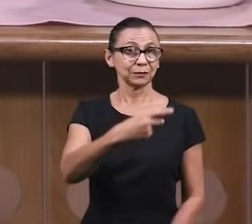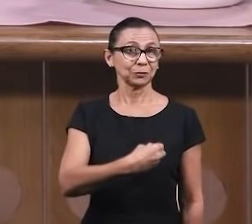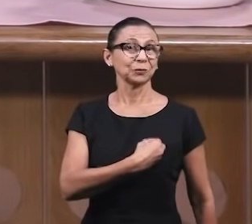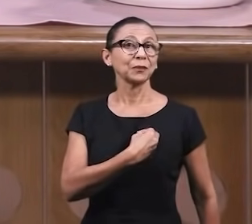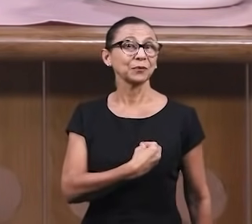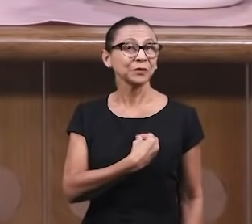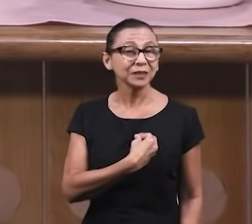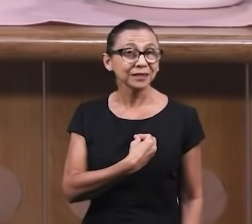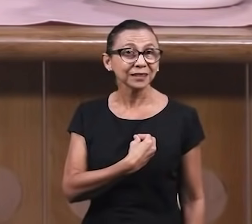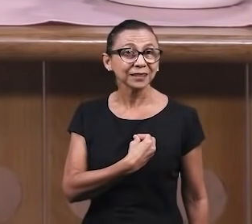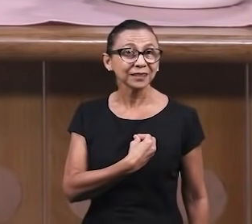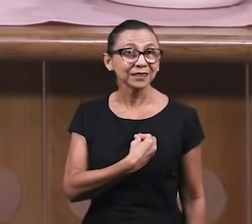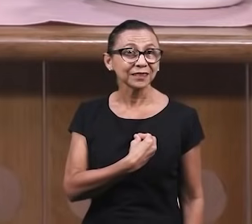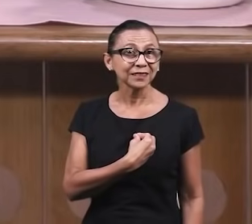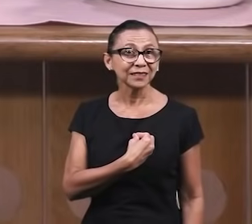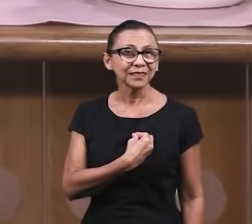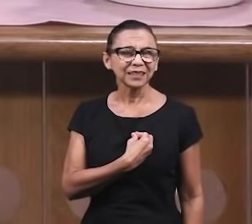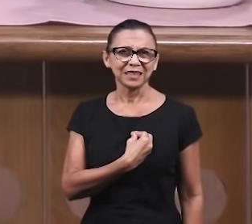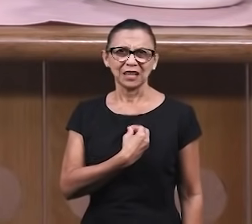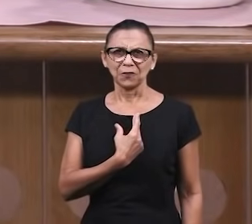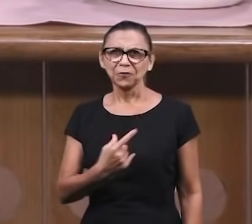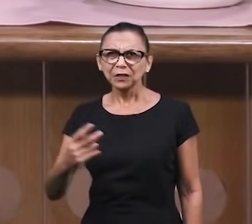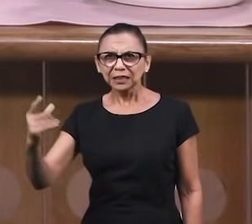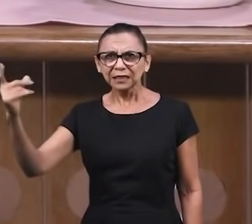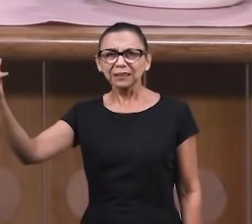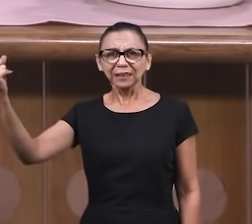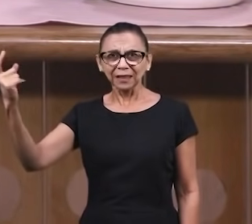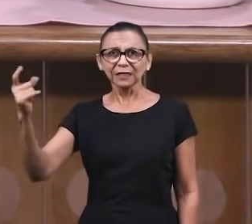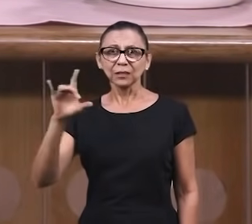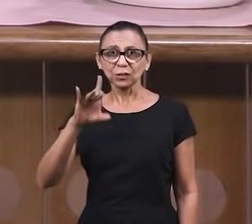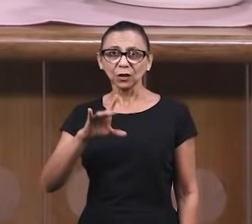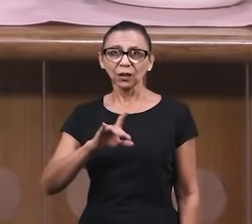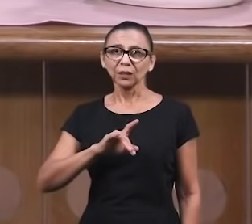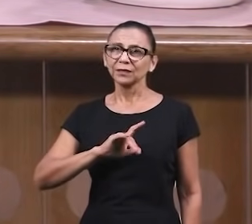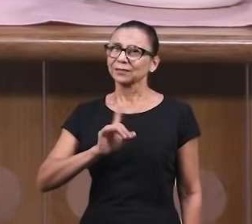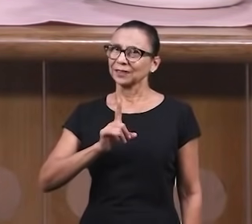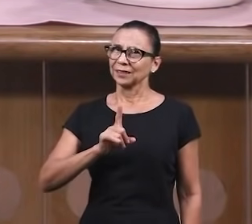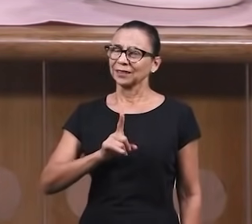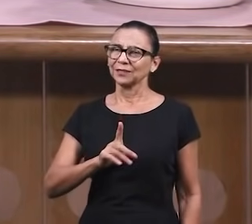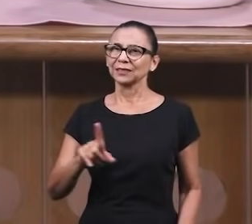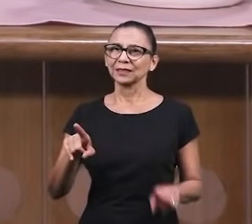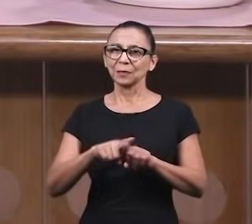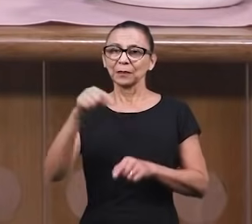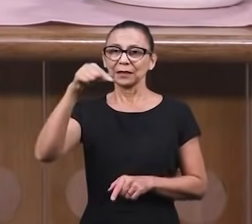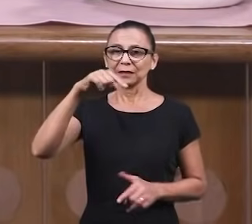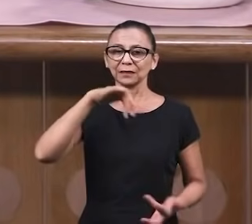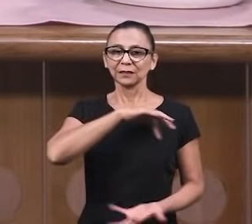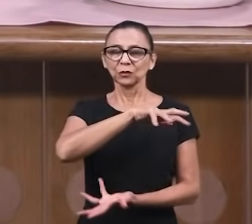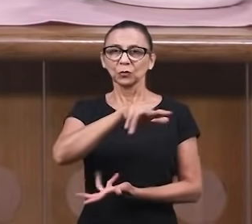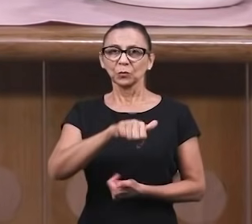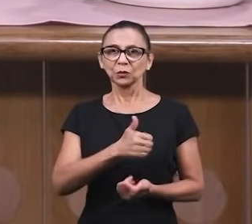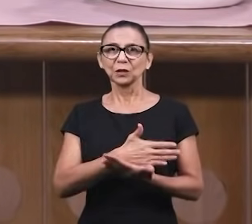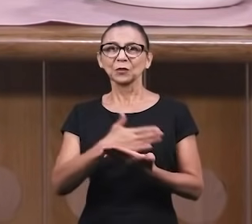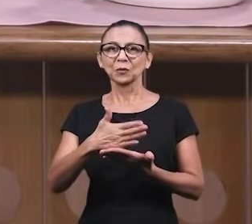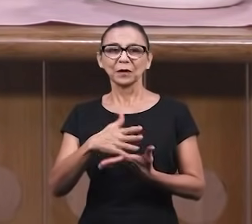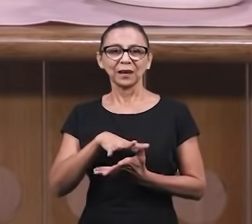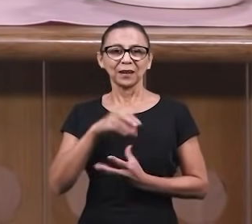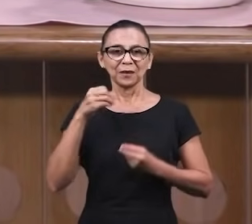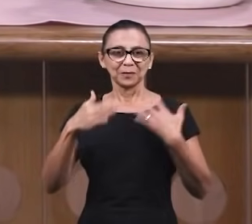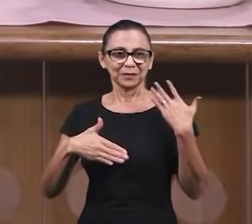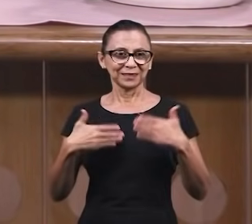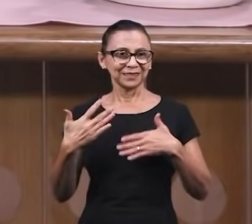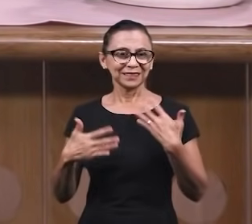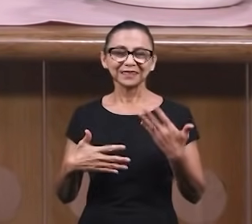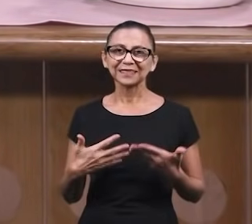vida, não é só para a vida eterna, não, é ainda aqui. Ele começa a operar na nossa vida, ele começa a alegrar a nossa